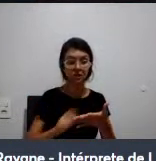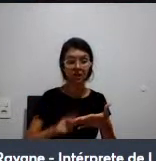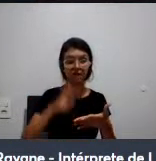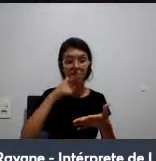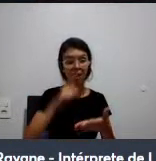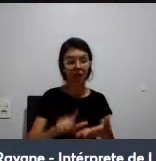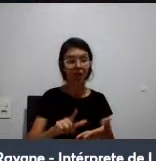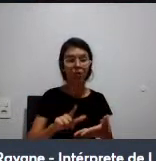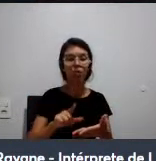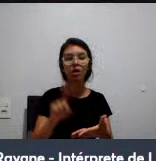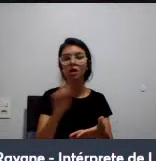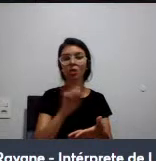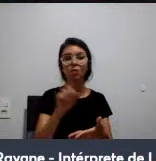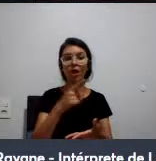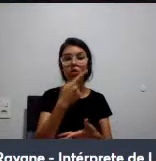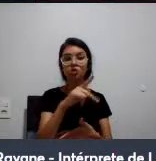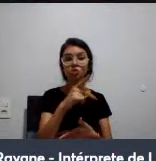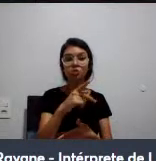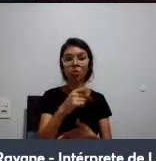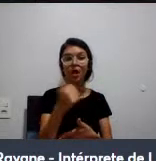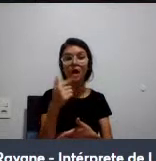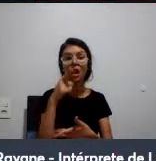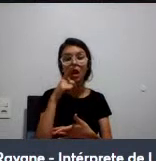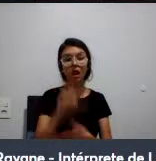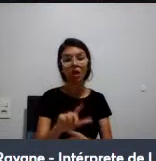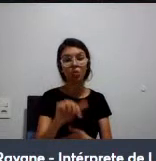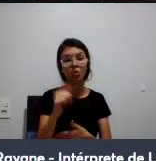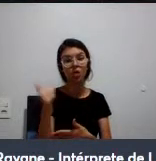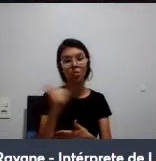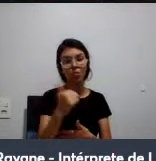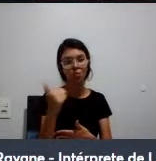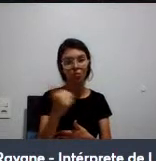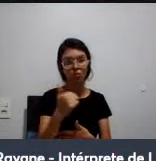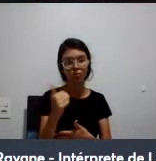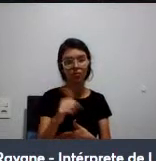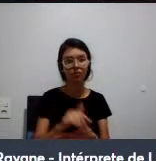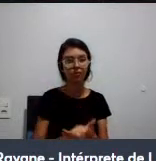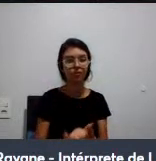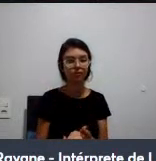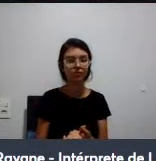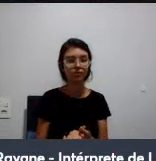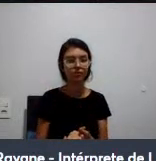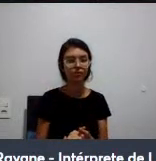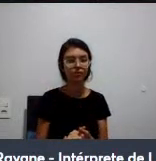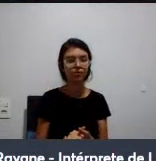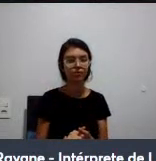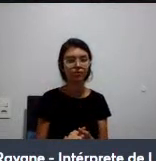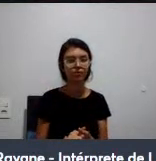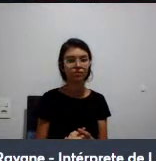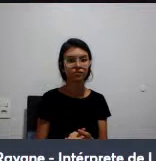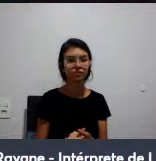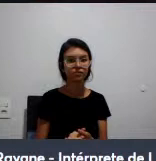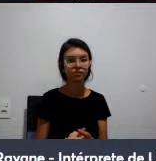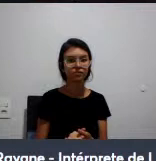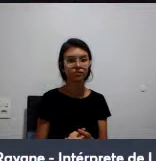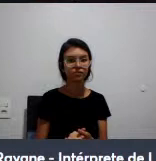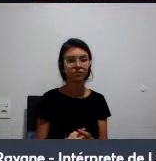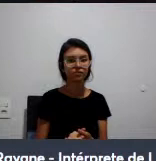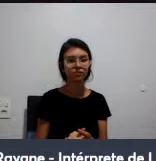língua. I think this sharpens the need to think about your